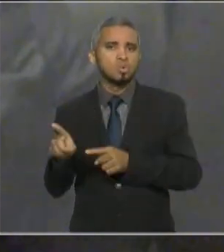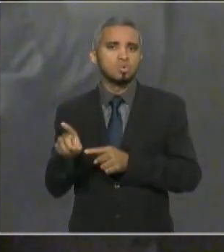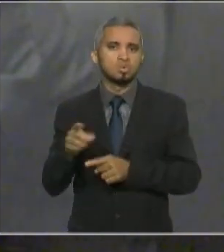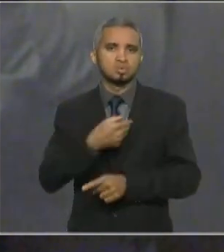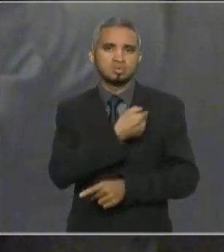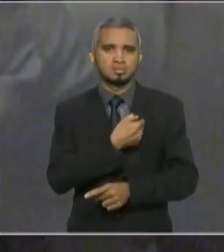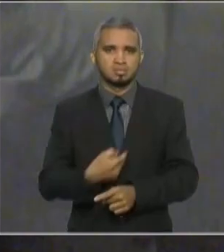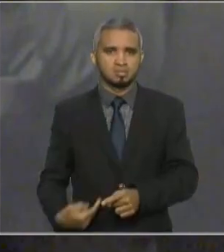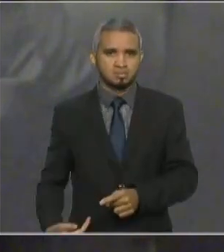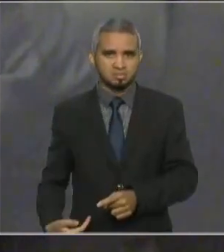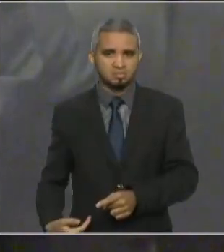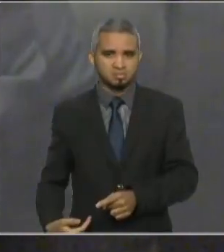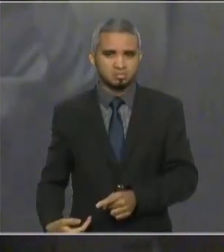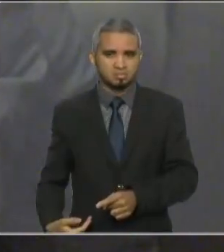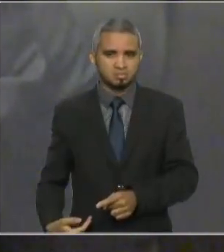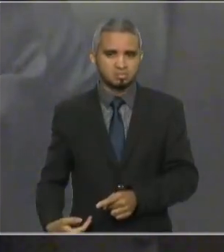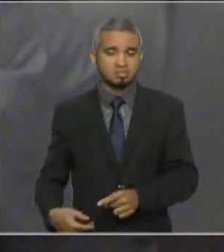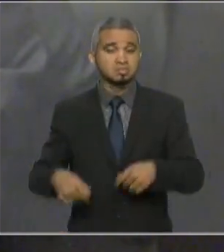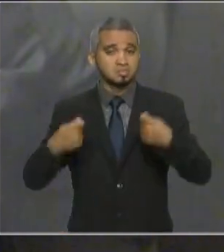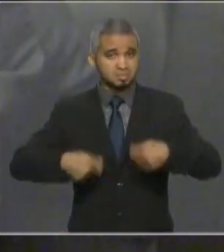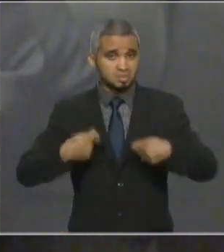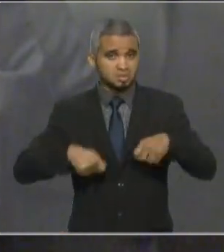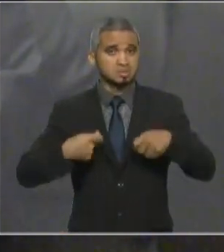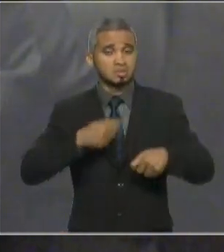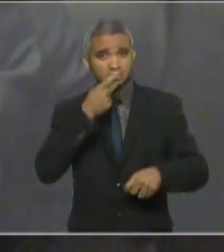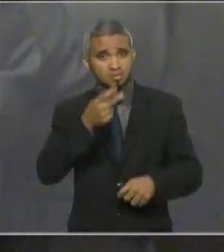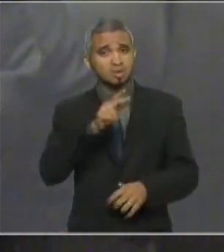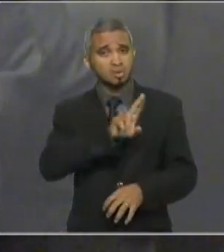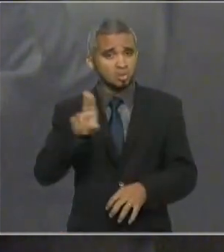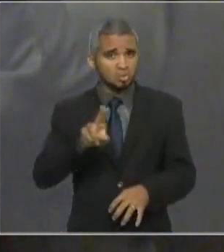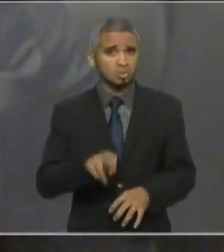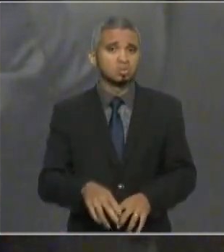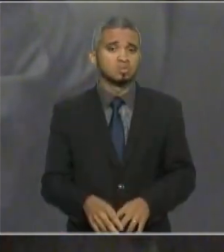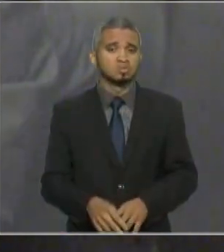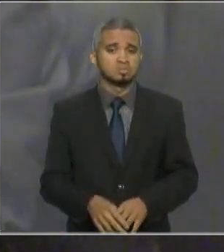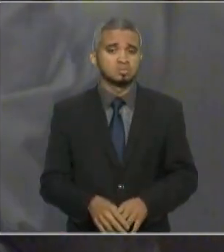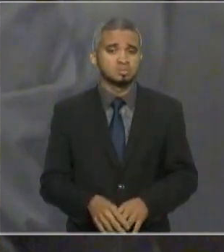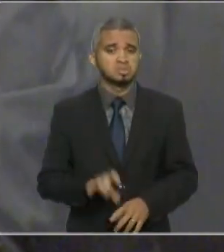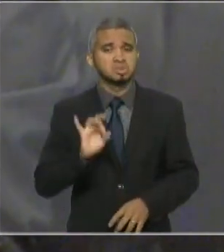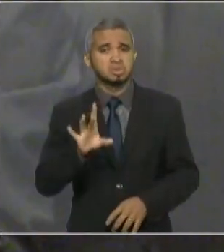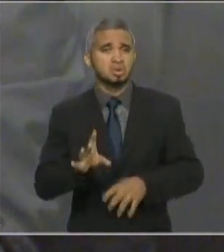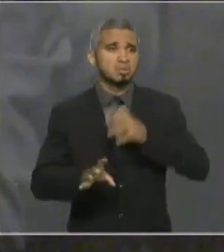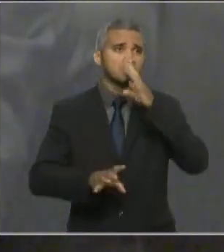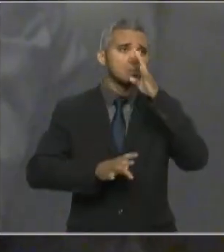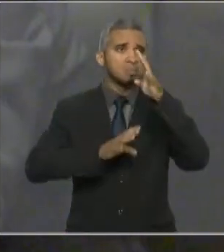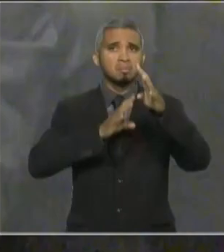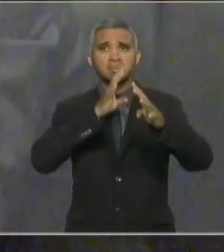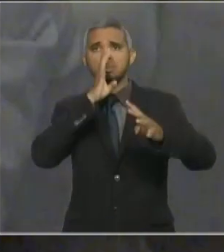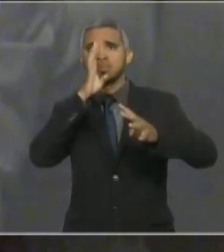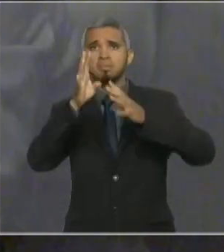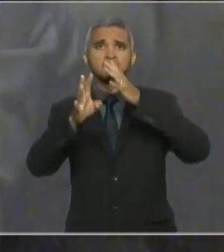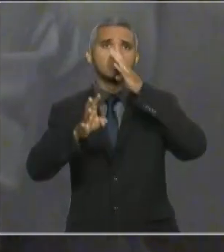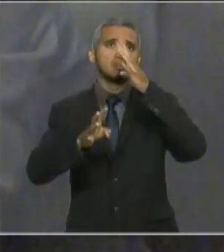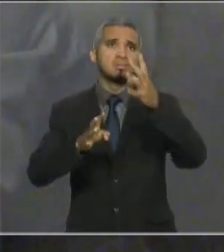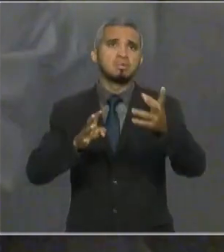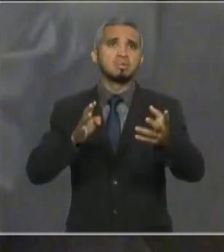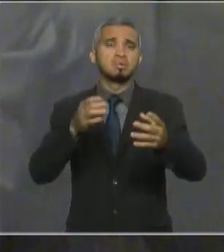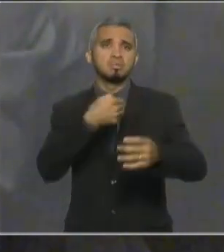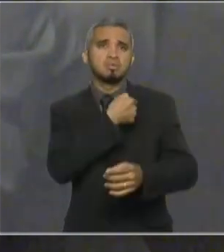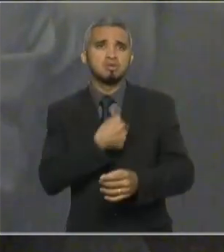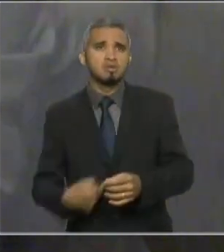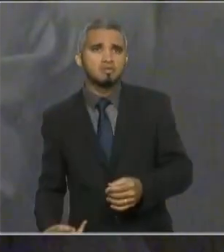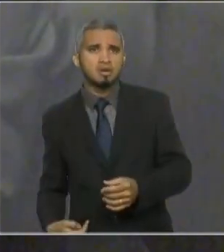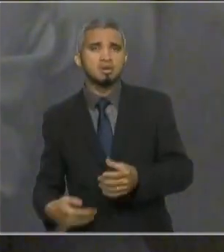Vossa Excelência, é importante que cite nomes, porque dizer que o governo está tentando interferir na